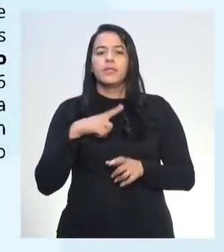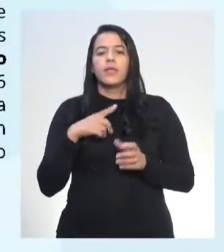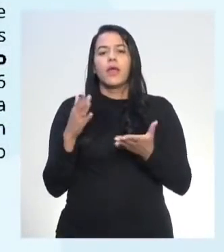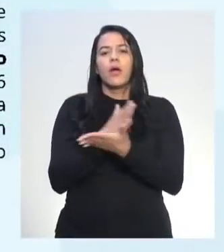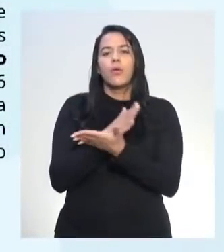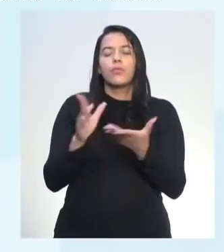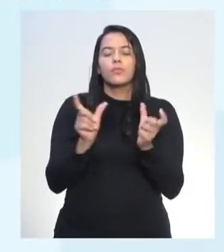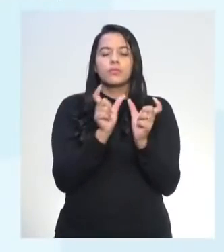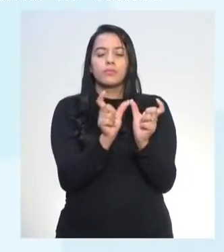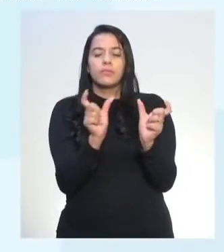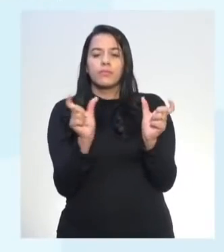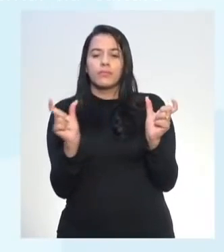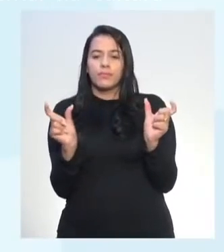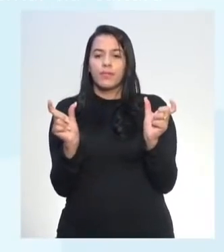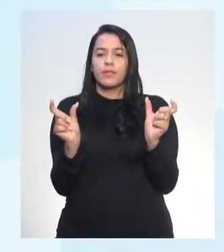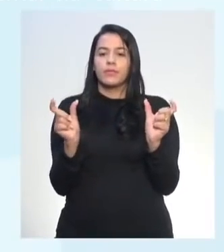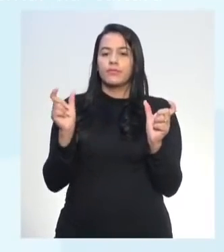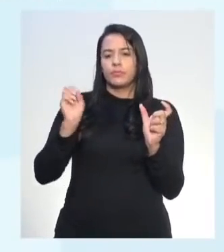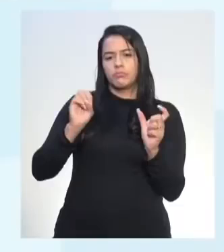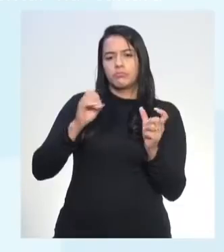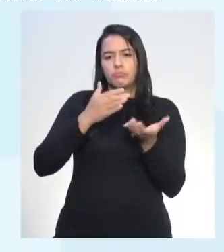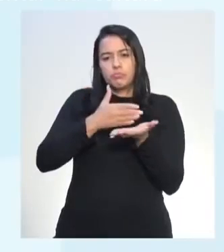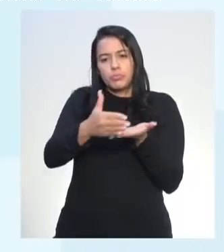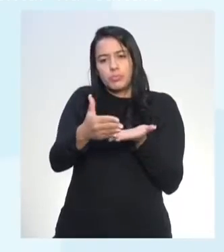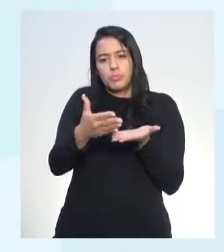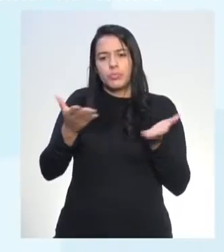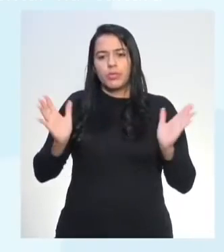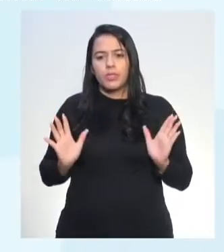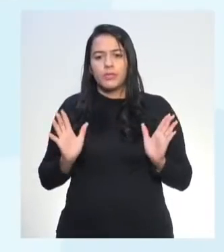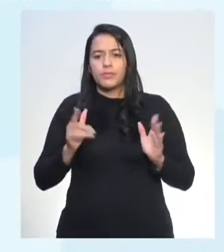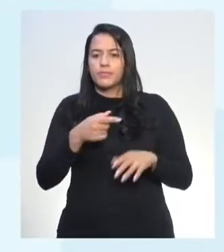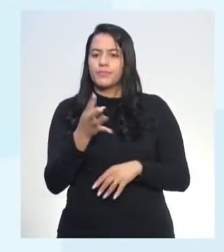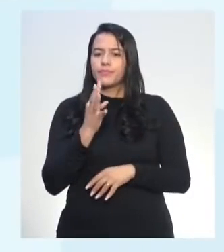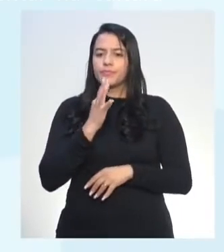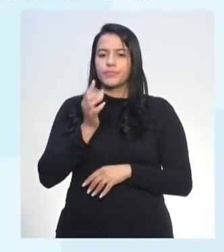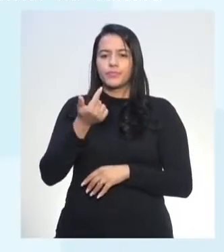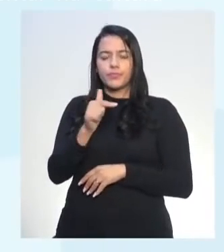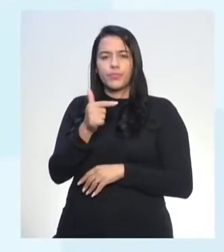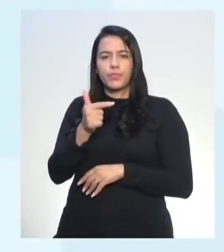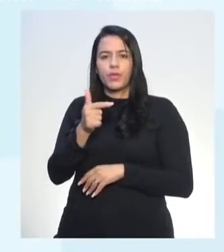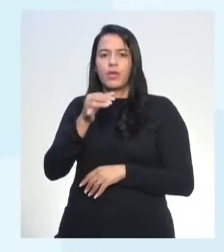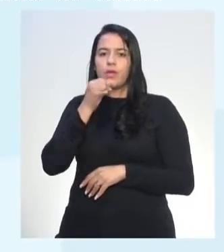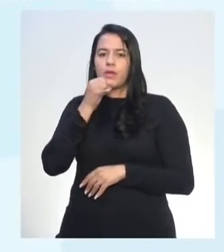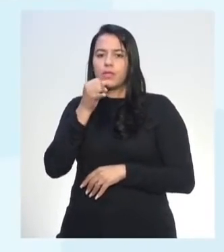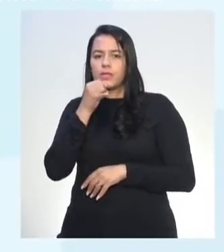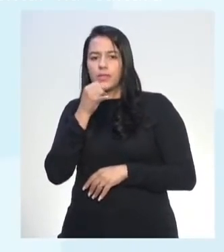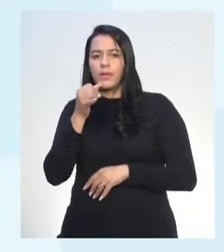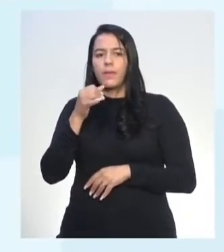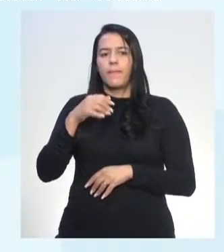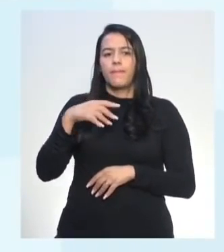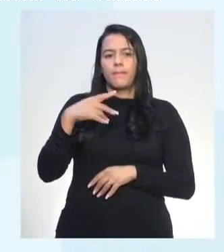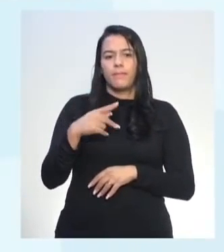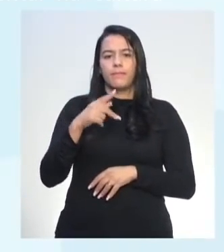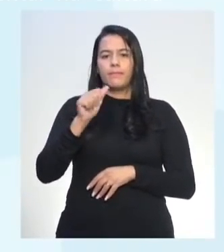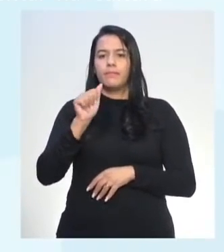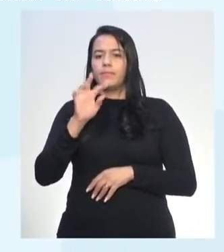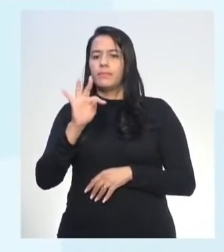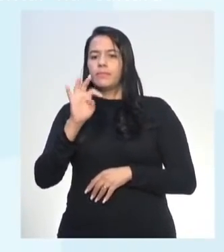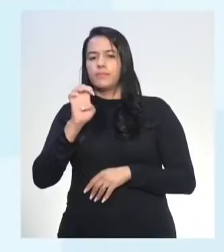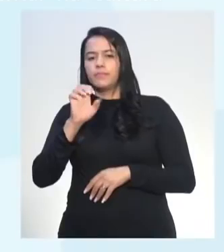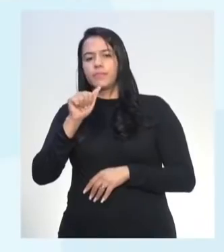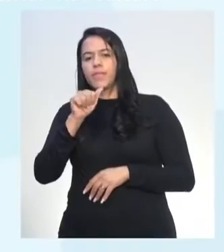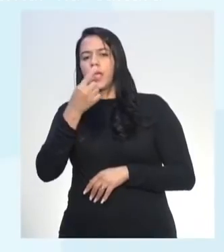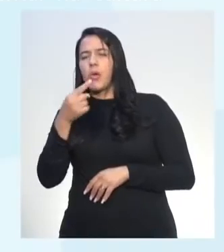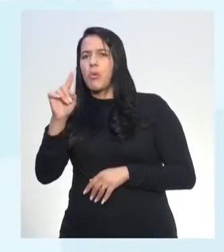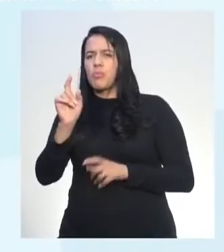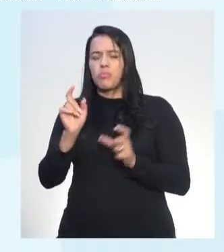que você, talvez aqui no começo, olha, palavras que você não conhece. Por exemplo, panteão. Talvez é uma palavra que